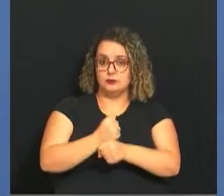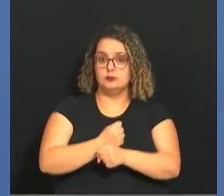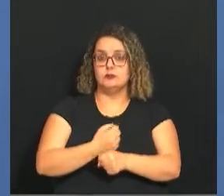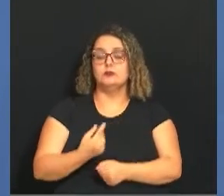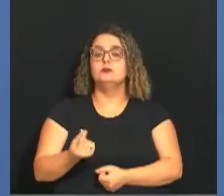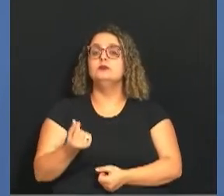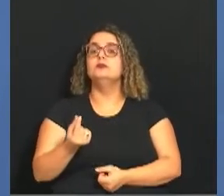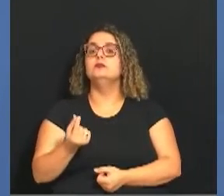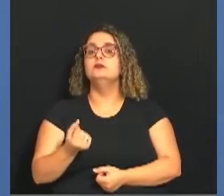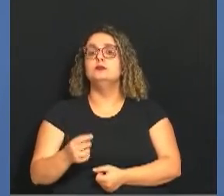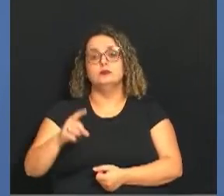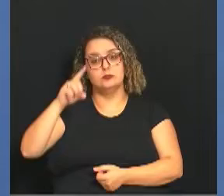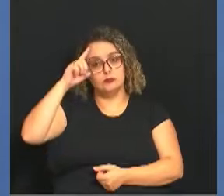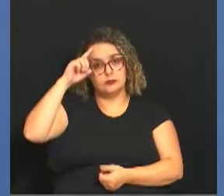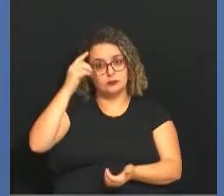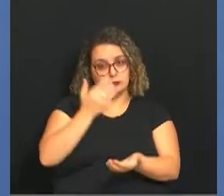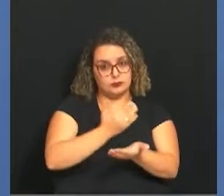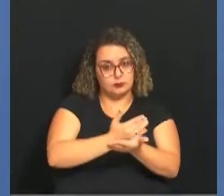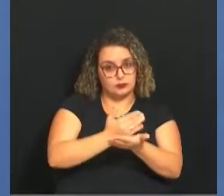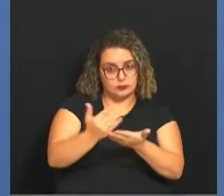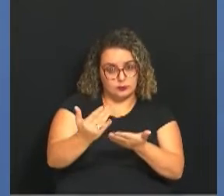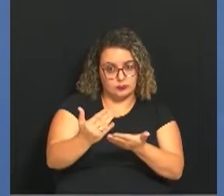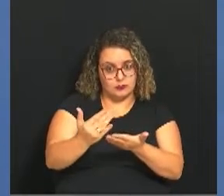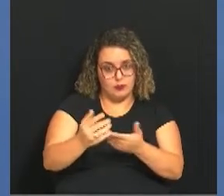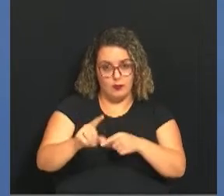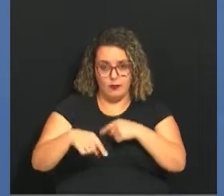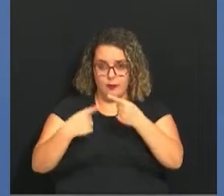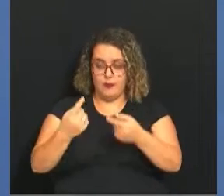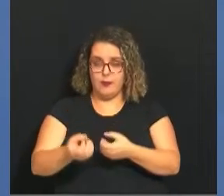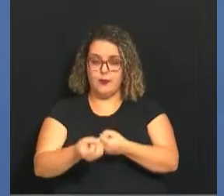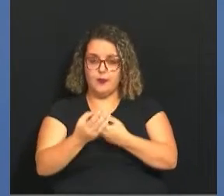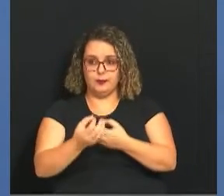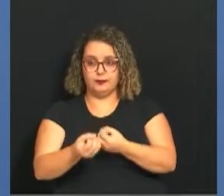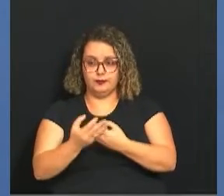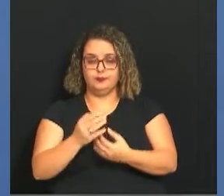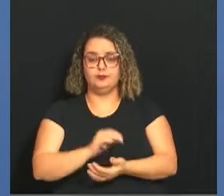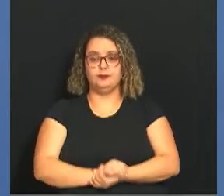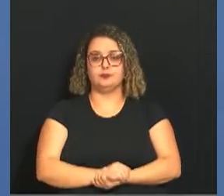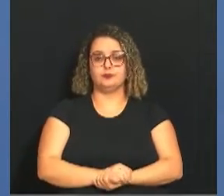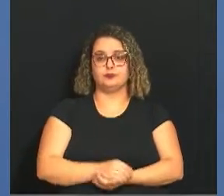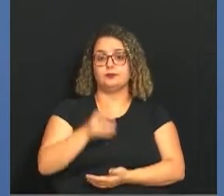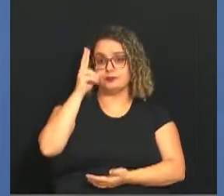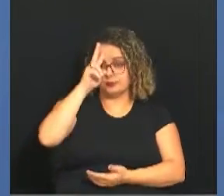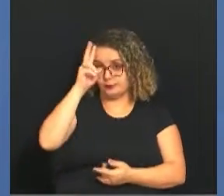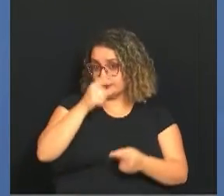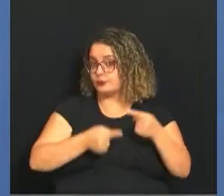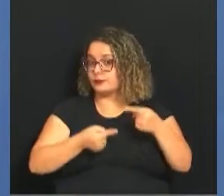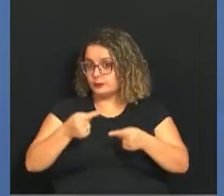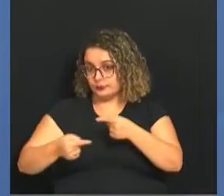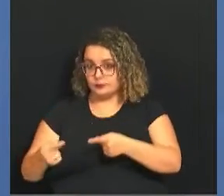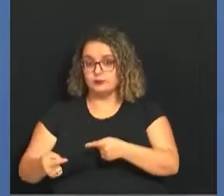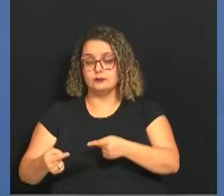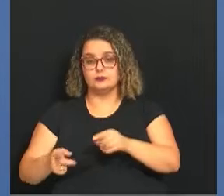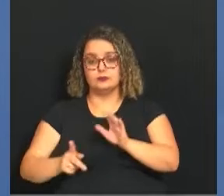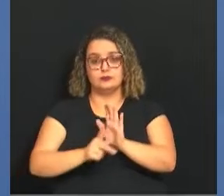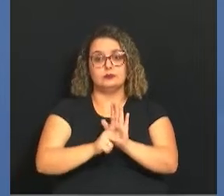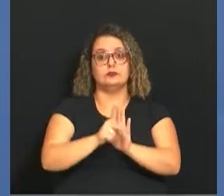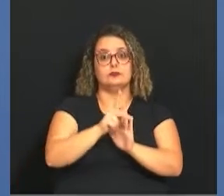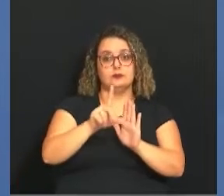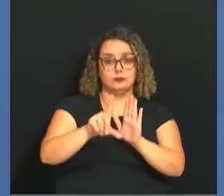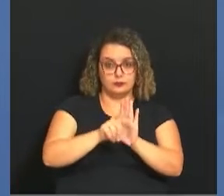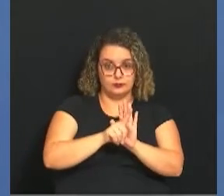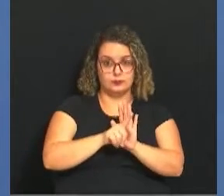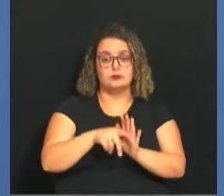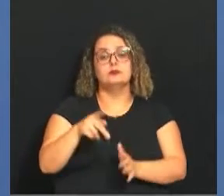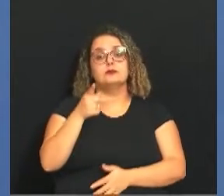e a data e início da obra, entre outras informações. A gente lembra que durante a discussão desse projeto foi inclusive mencionado